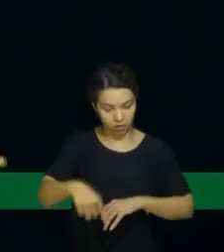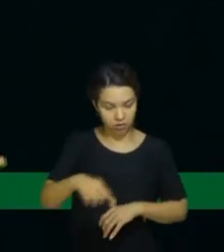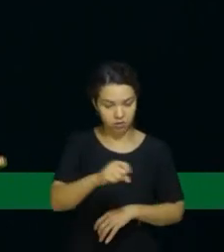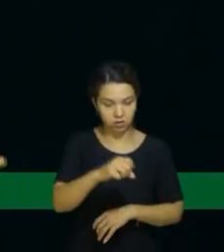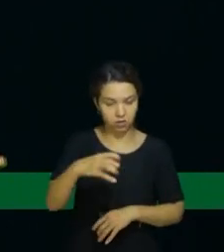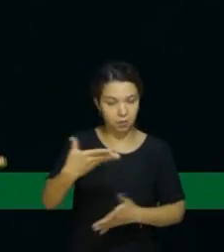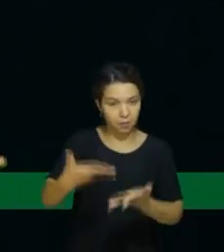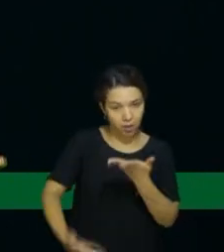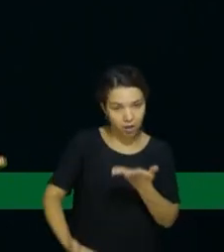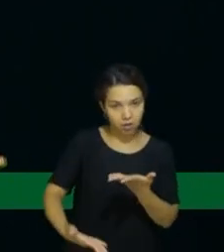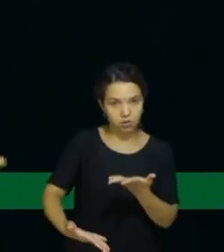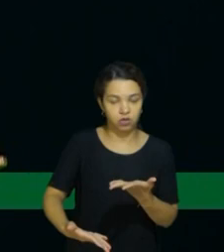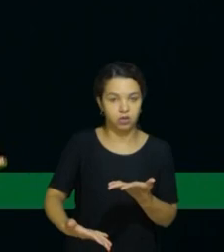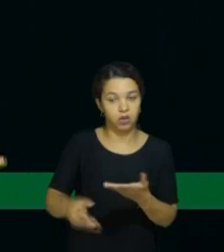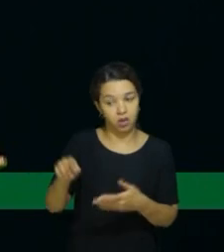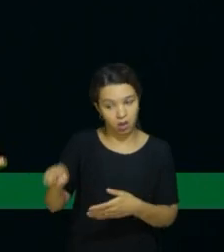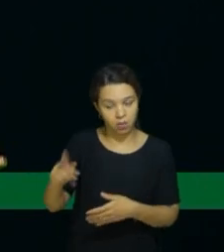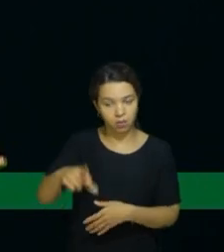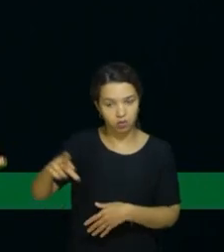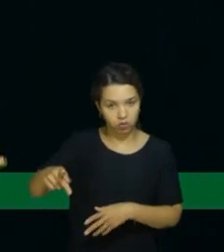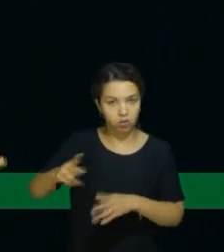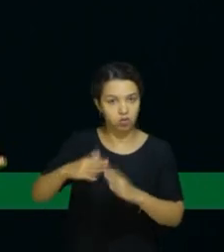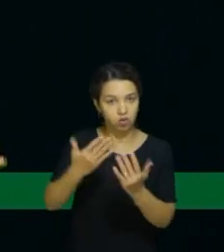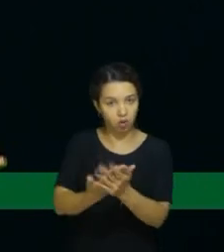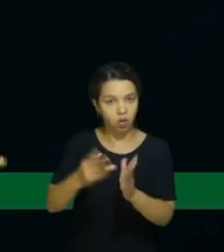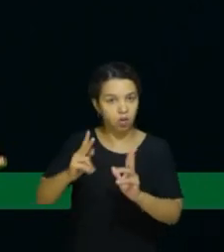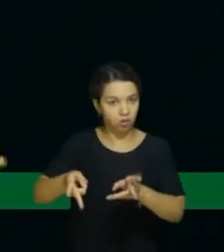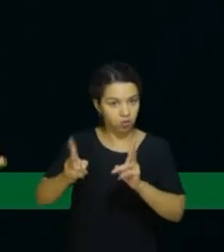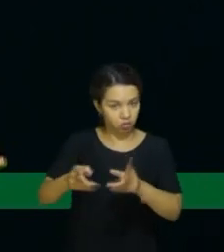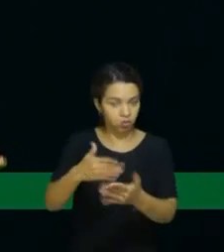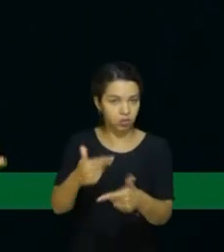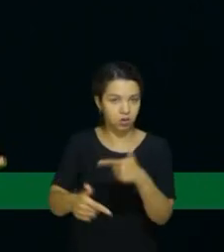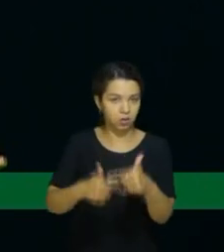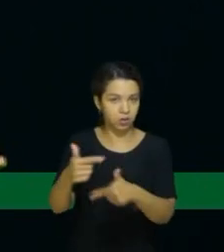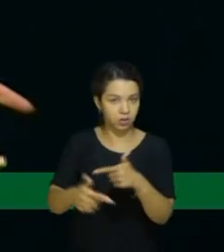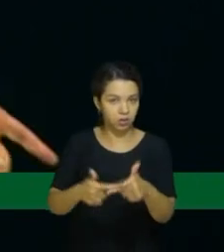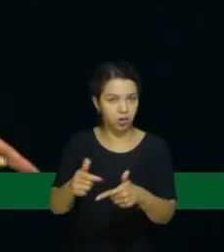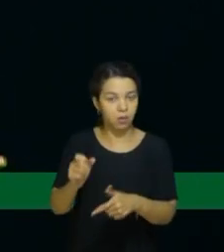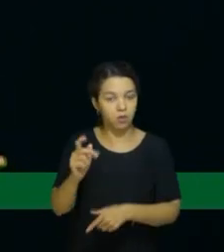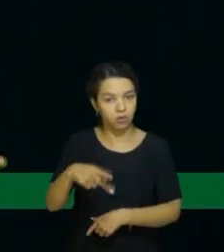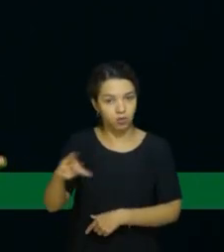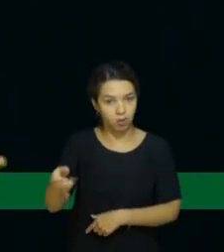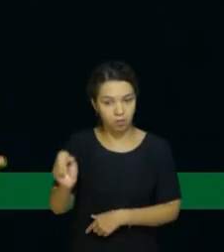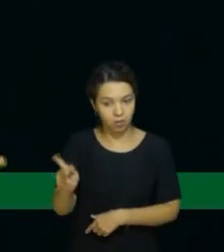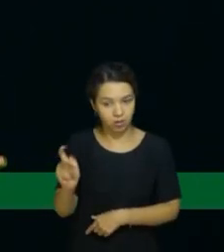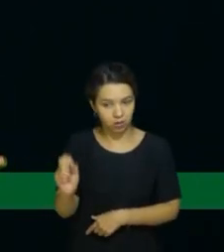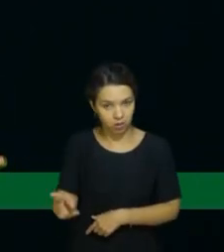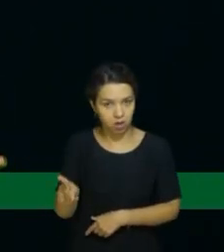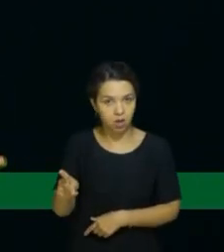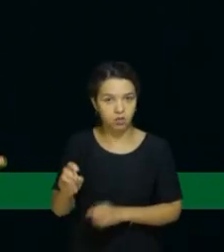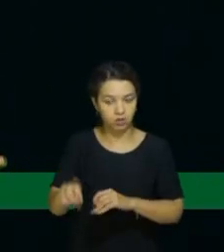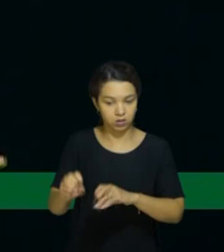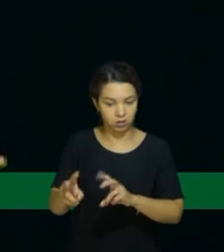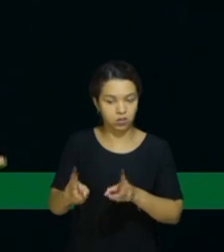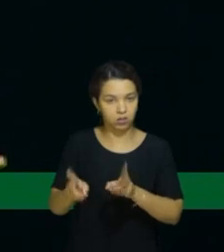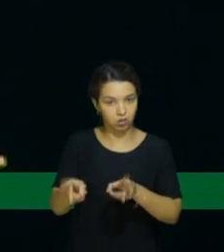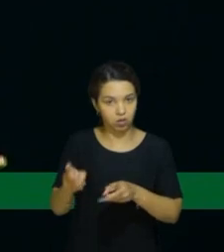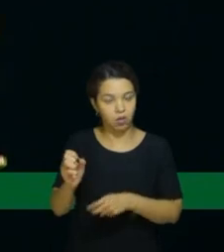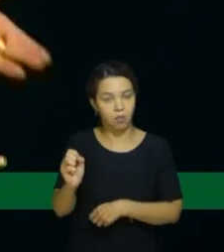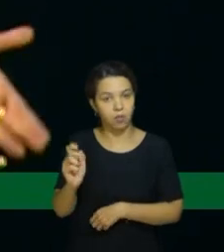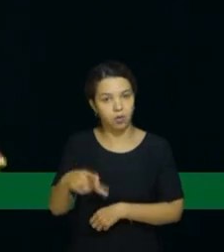continuar trabalhando nas escolas professores aposentados que estão dando aula professores acts professores